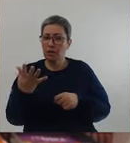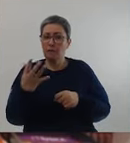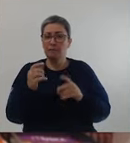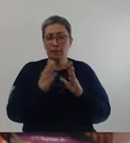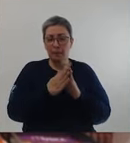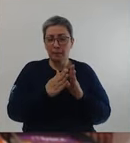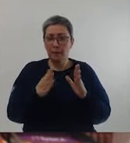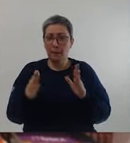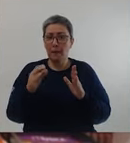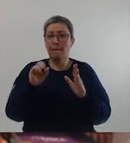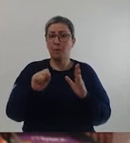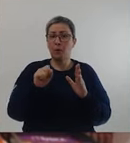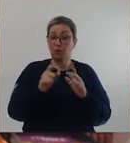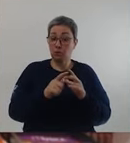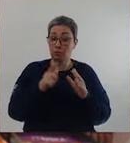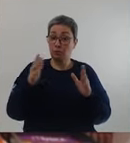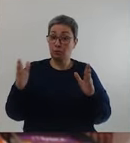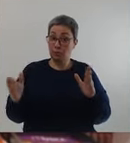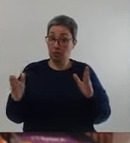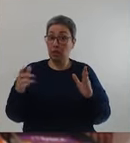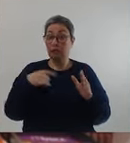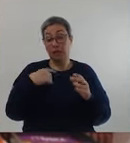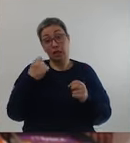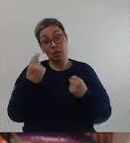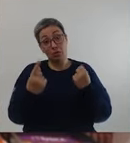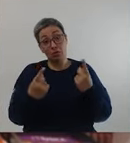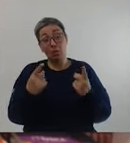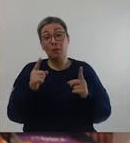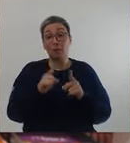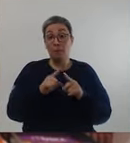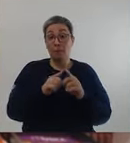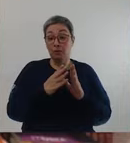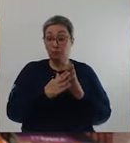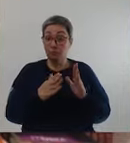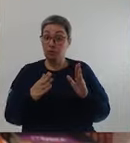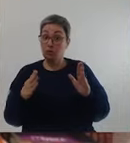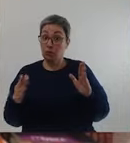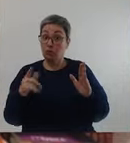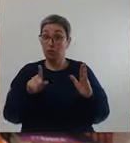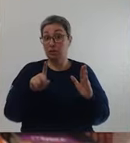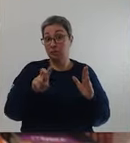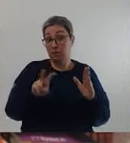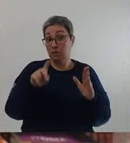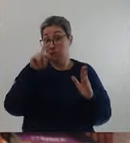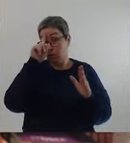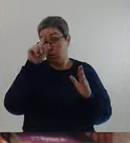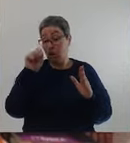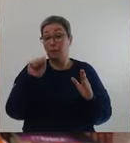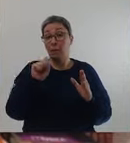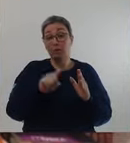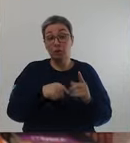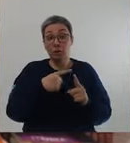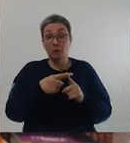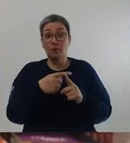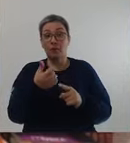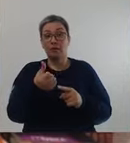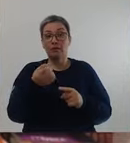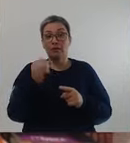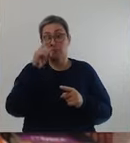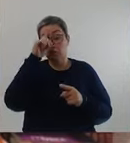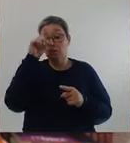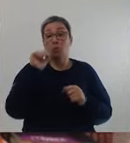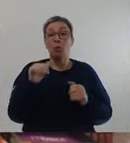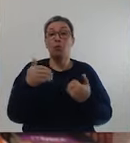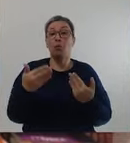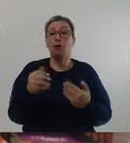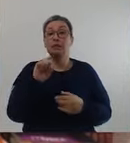o prazo pode ser aumentado. Tem alguns casos que o prazo de 15 dias ele pode ir para 60 dias, por exemplo.